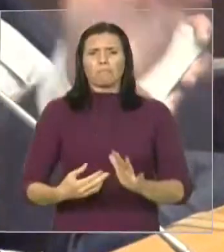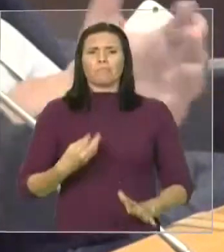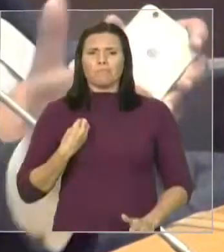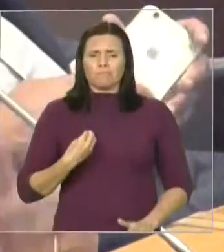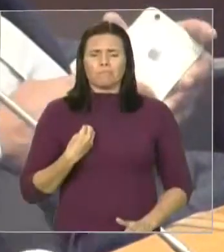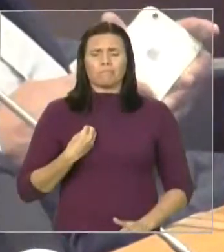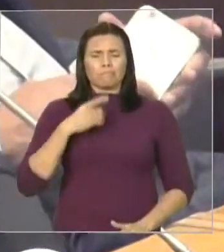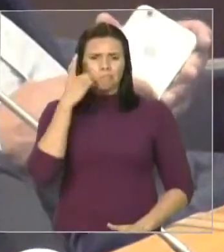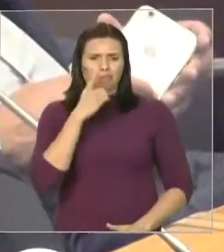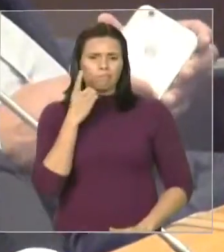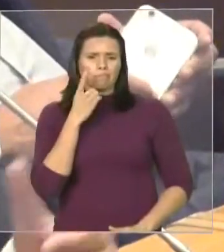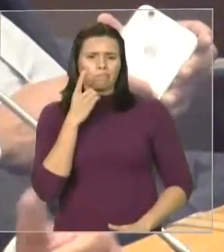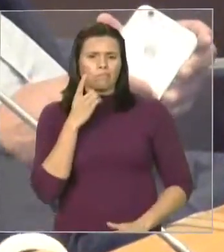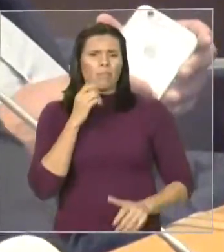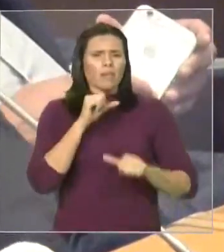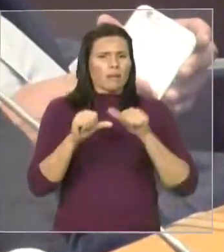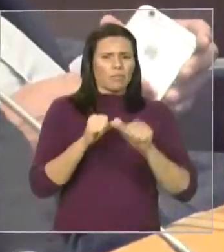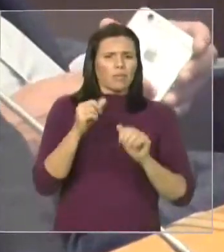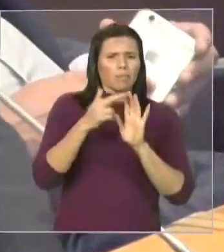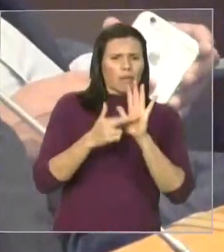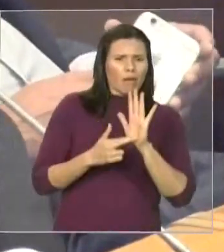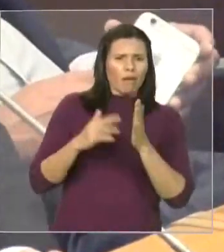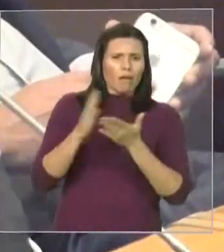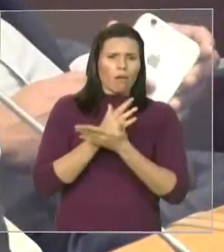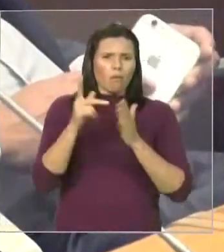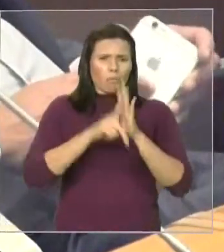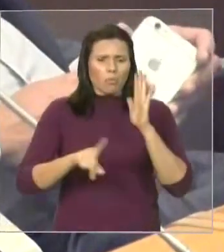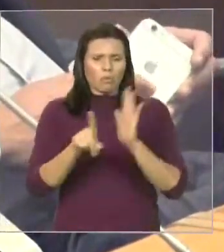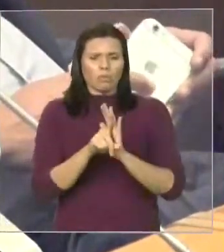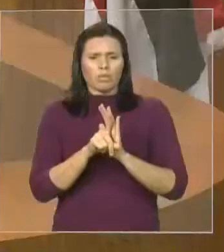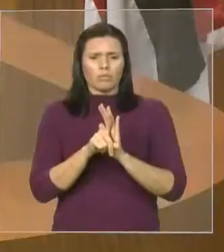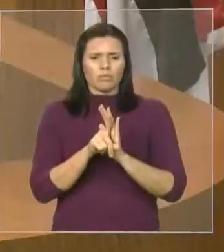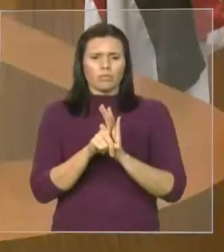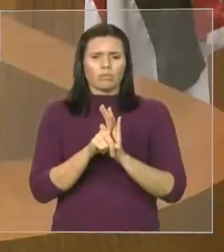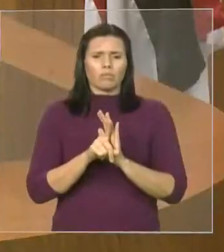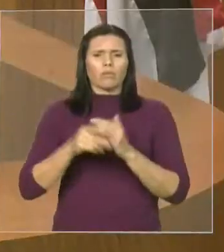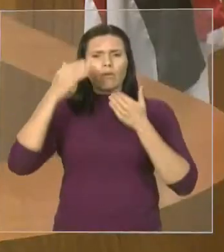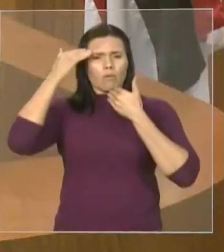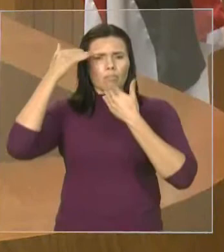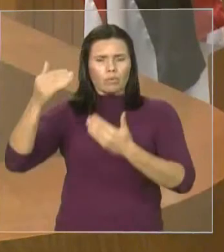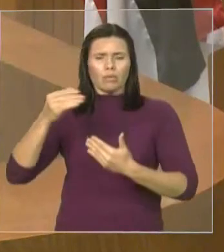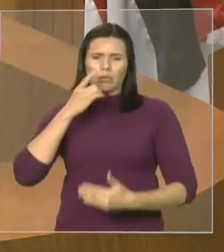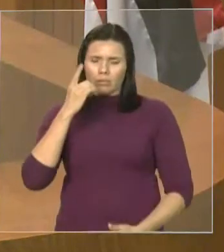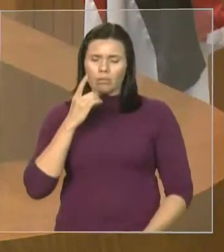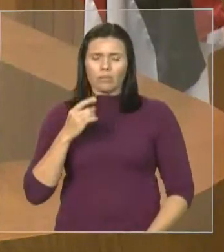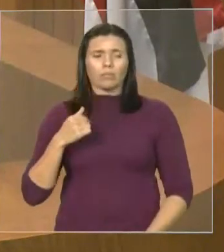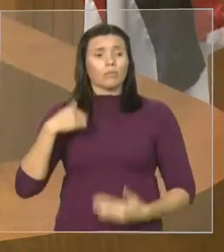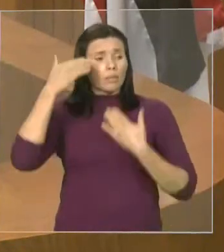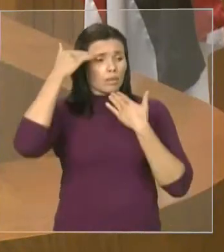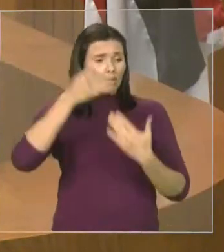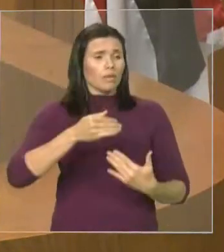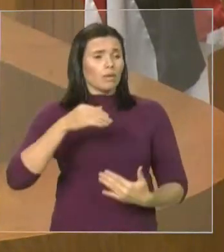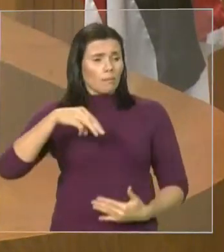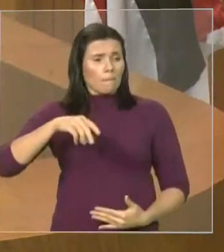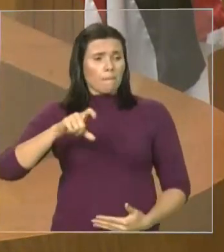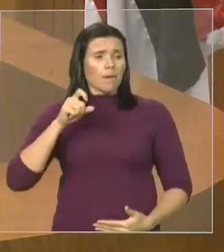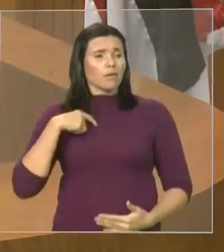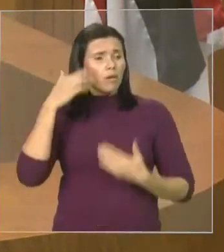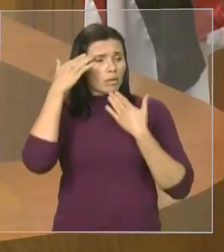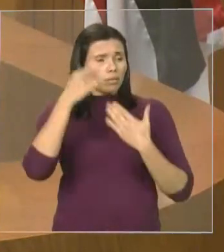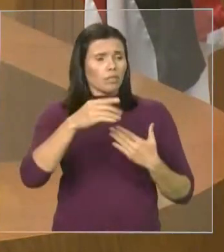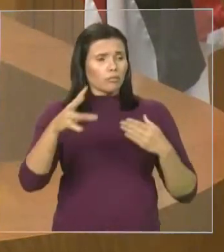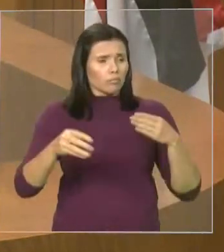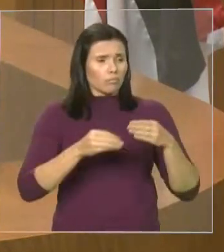para aprimoramento desses projetos. Muito obrigado, deputado. Deputado Max, agradeço as palavras de Vossa Excelência e quero